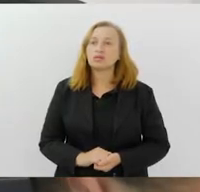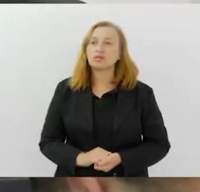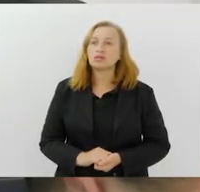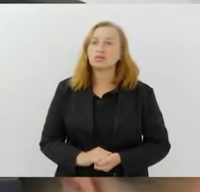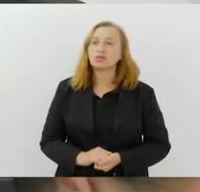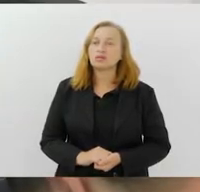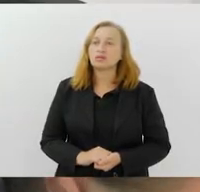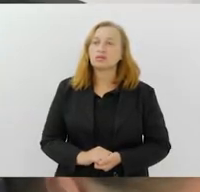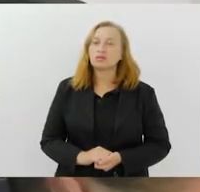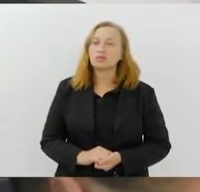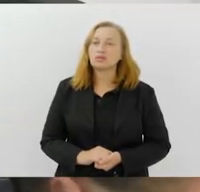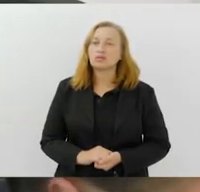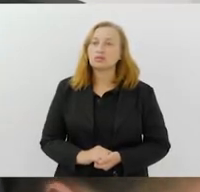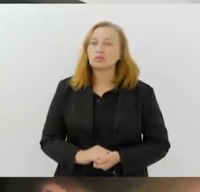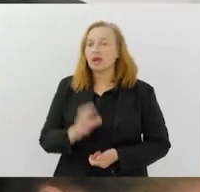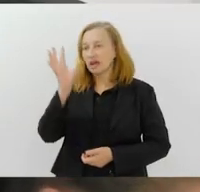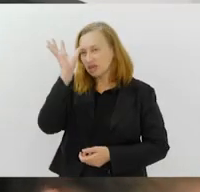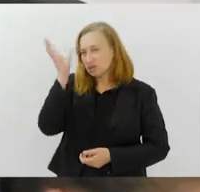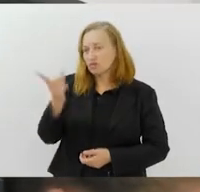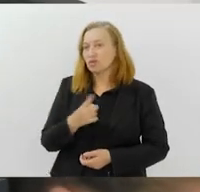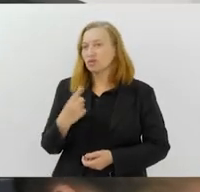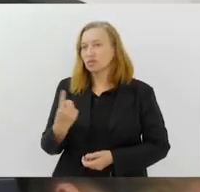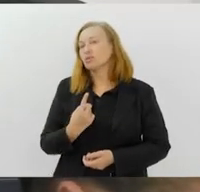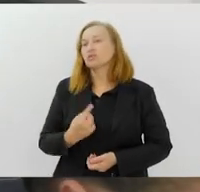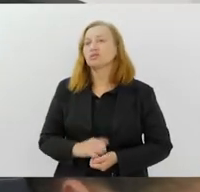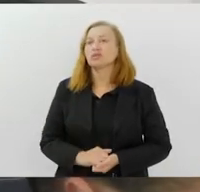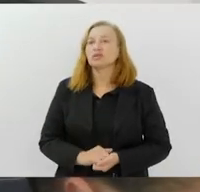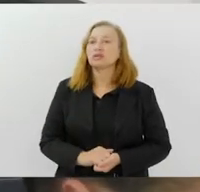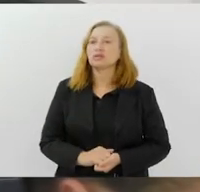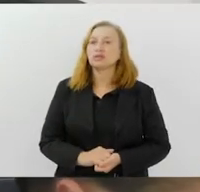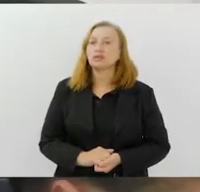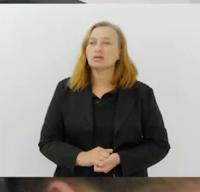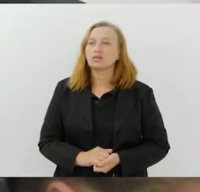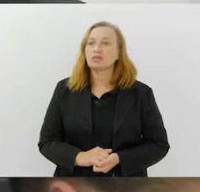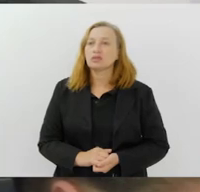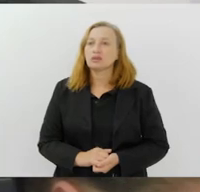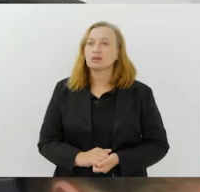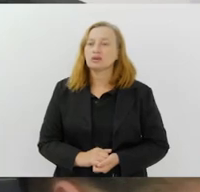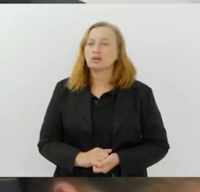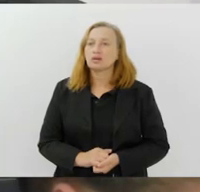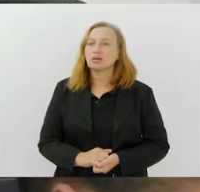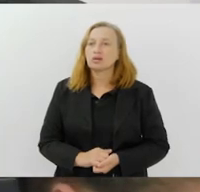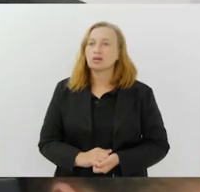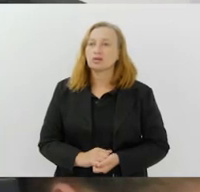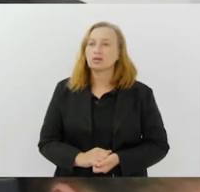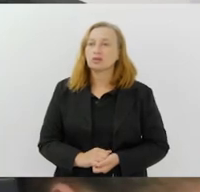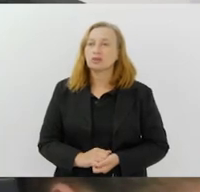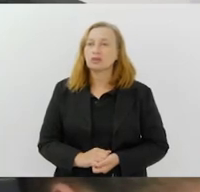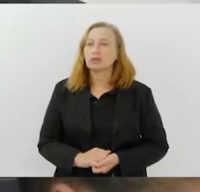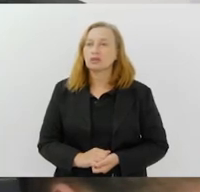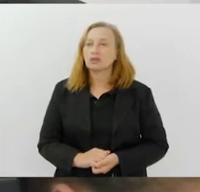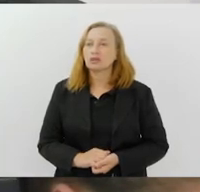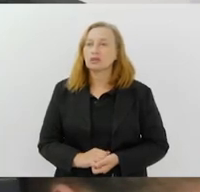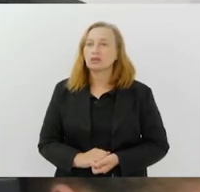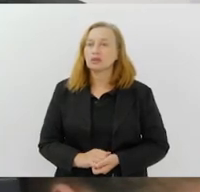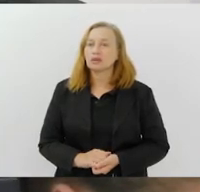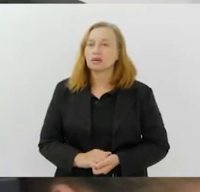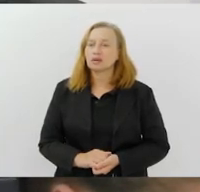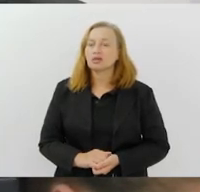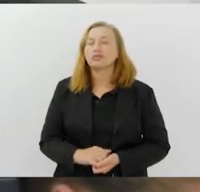para desengomar com a gente que foi o que o cara falou é